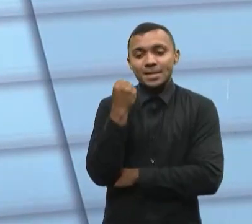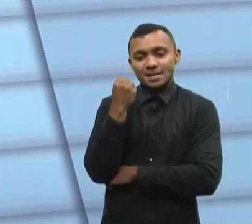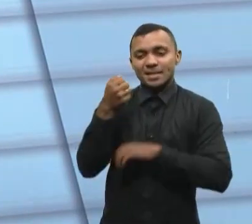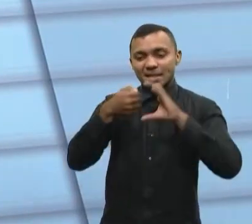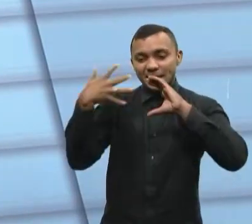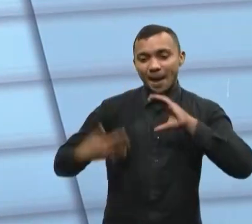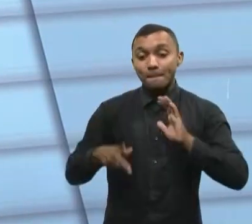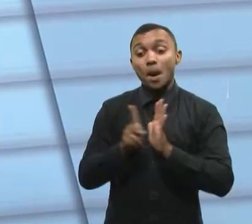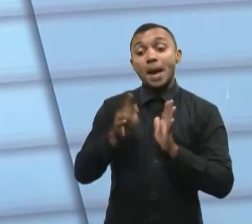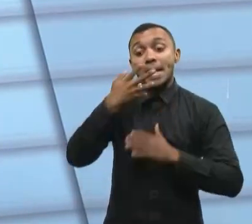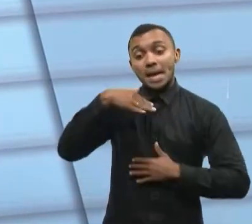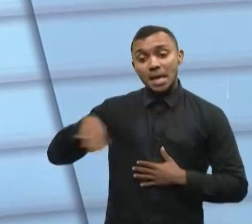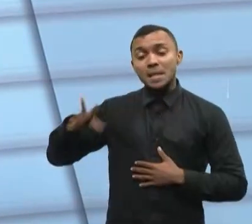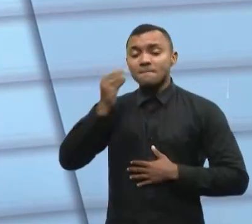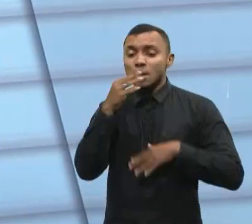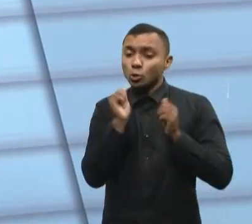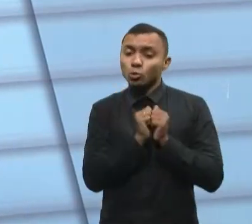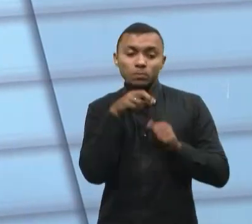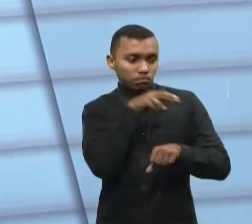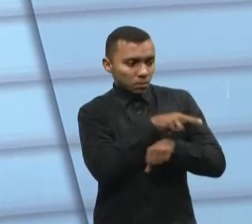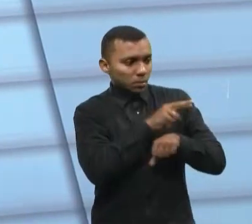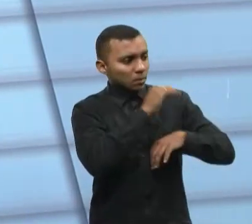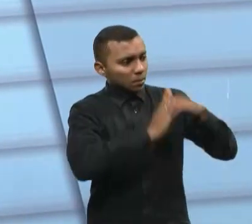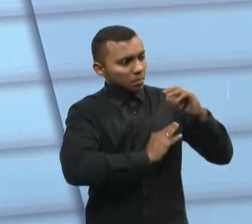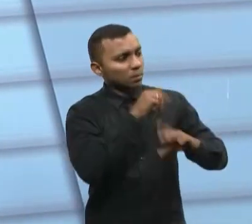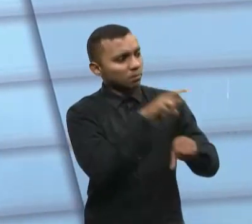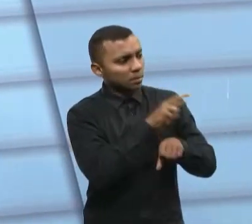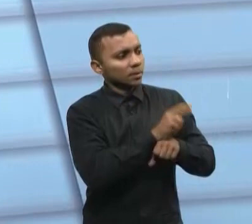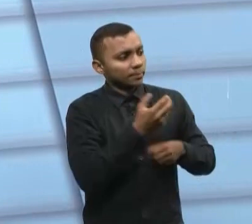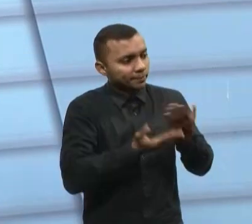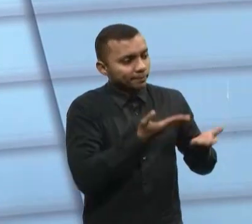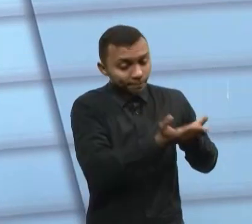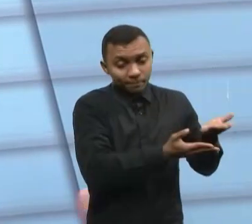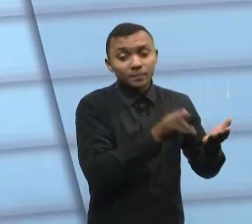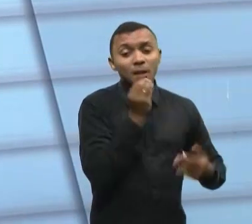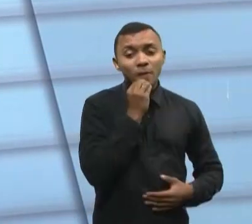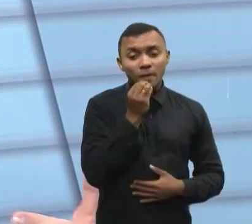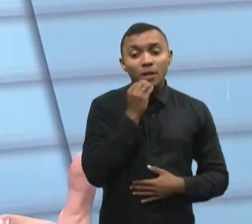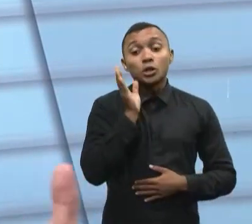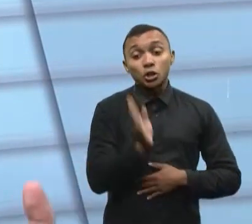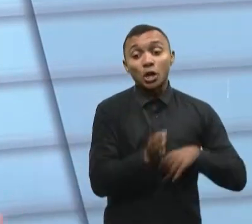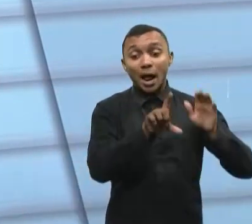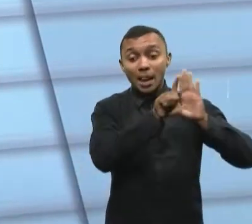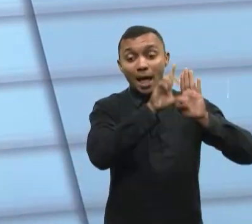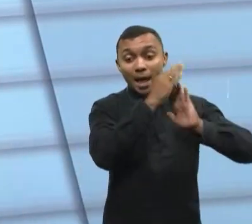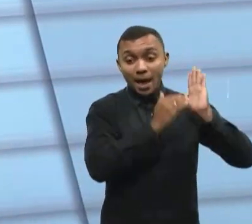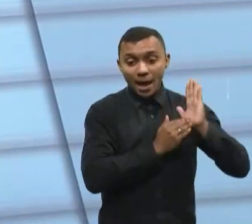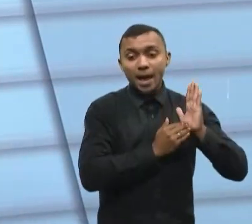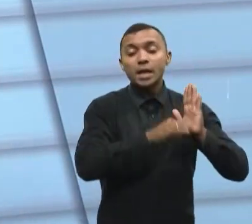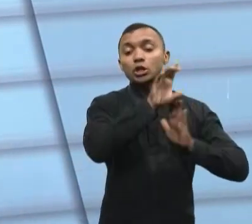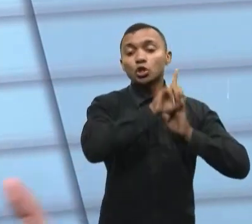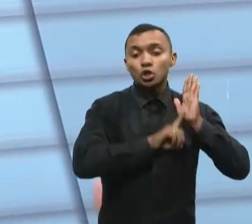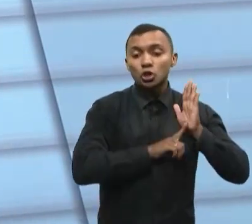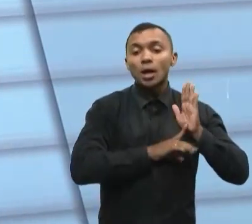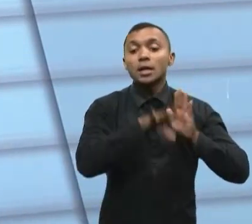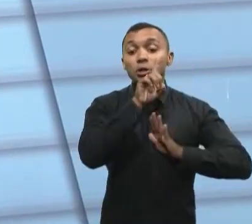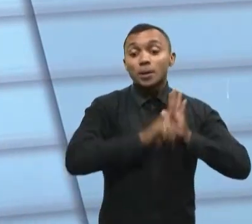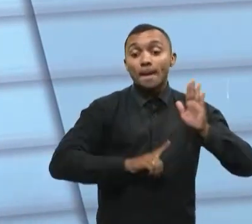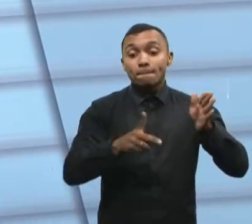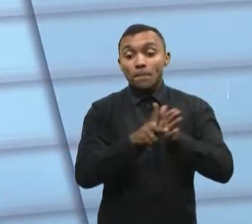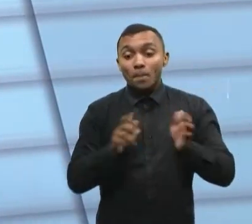ela vai precisar de alguém acompanhando. Né? Então, tem, por lei também, tem direitos de